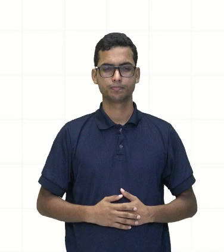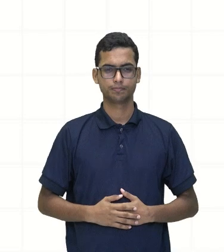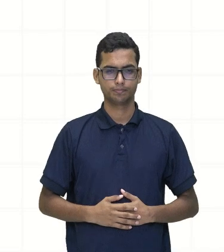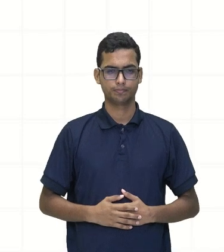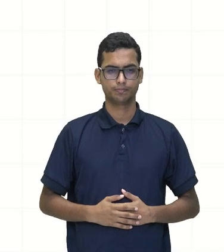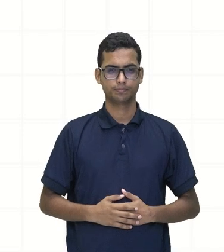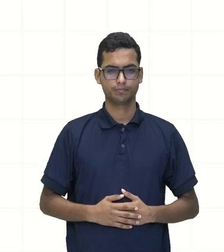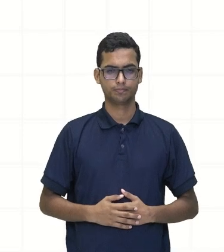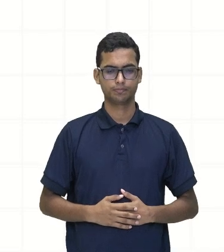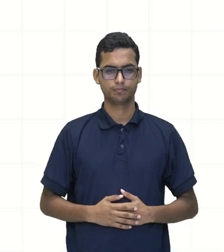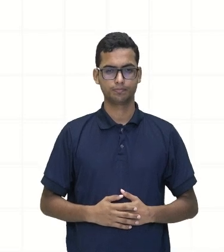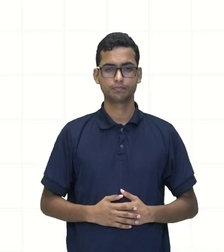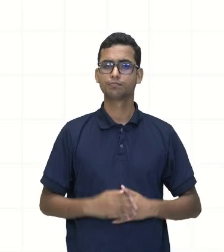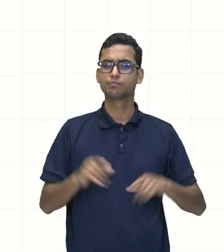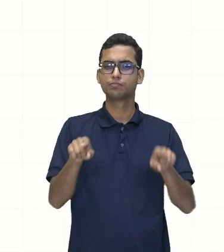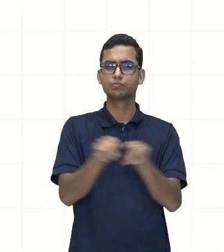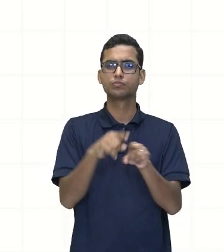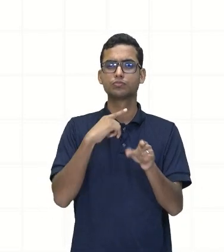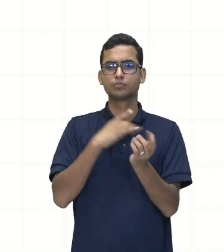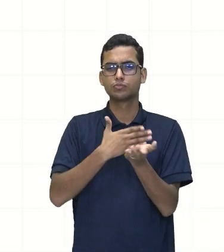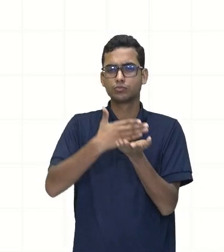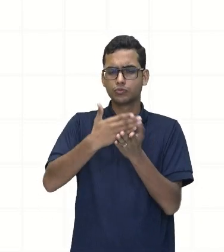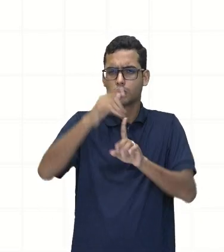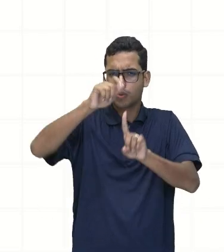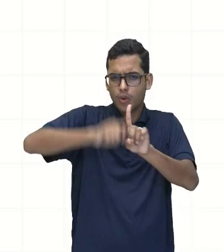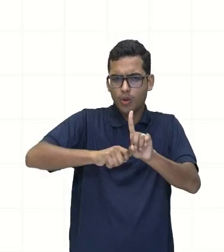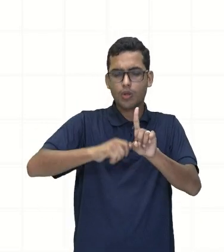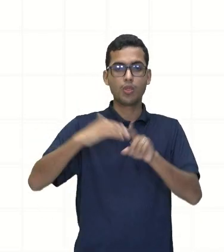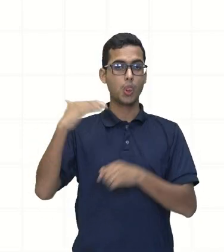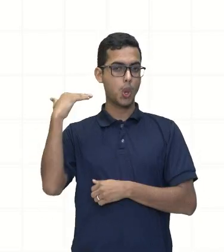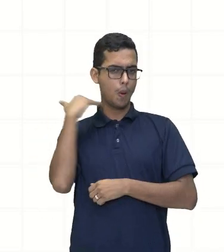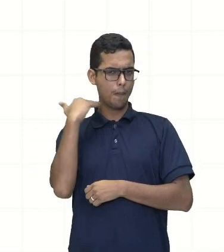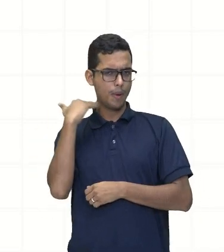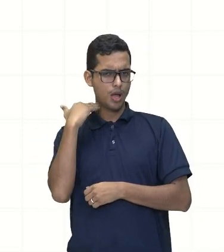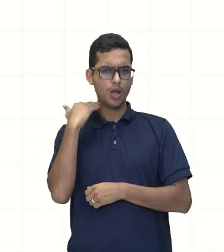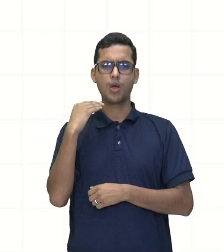mês, o saldo bancário de João era de R$